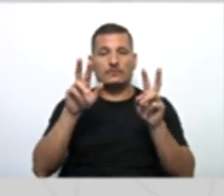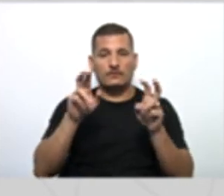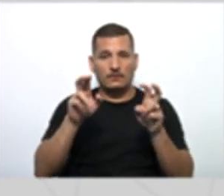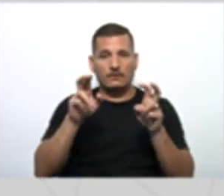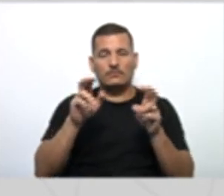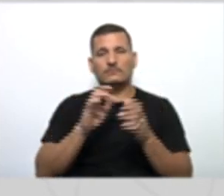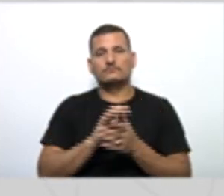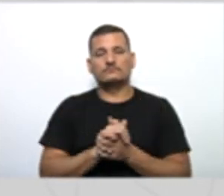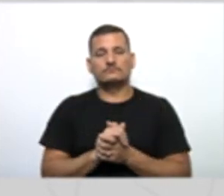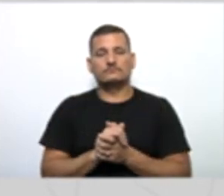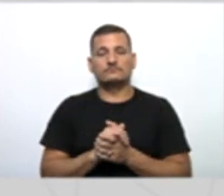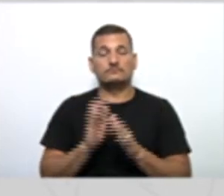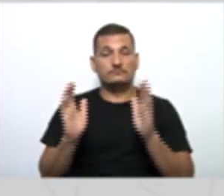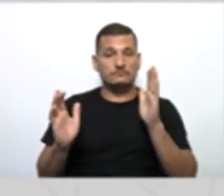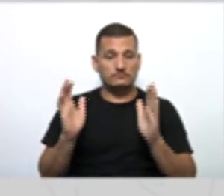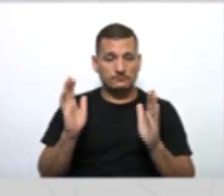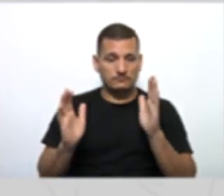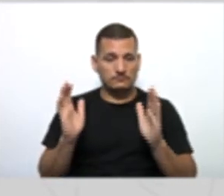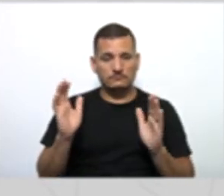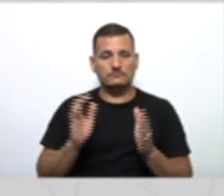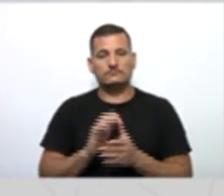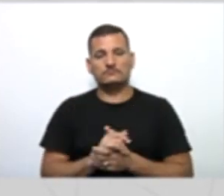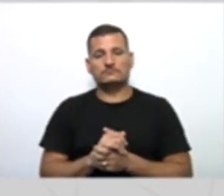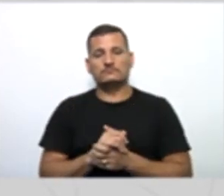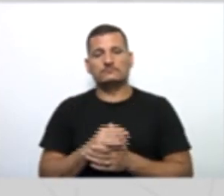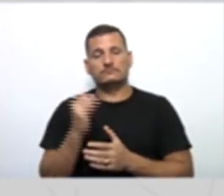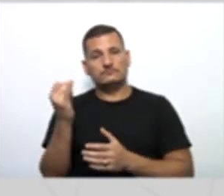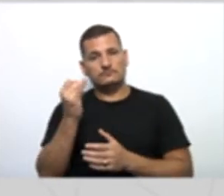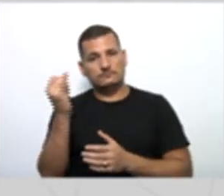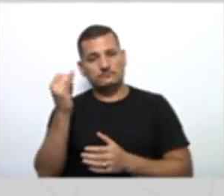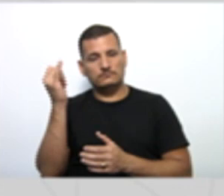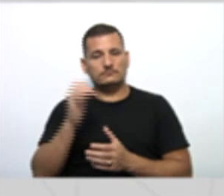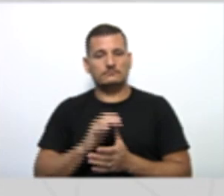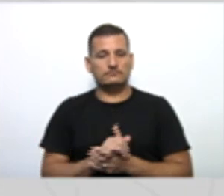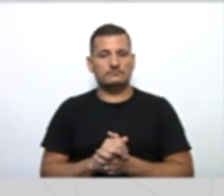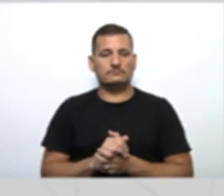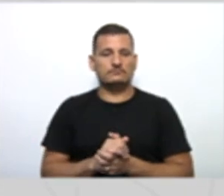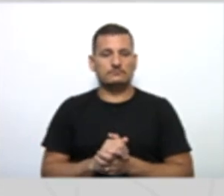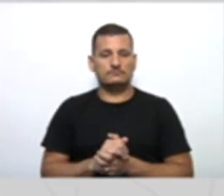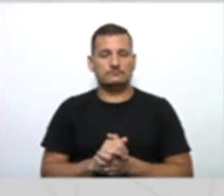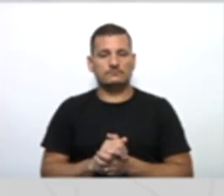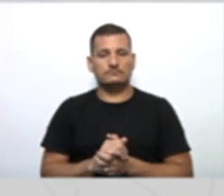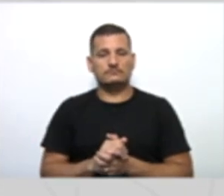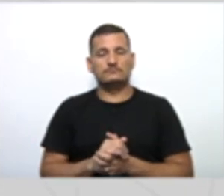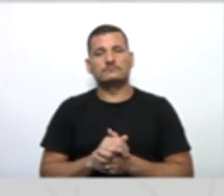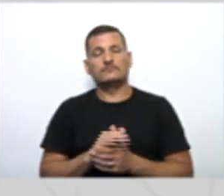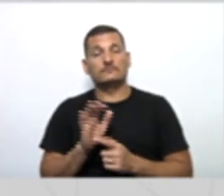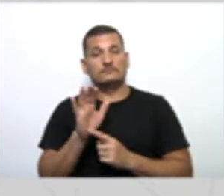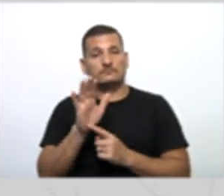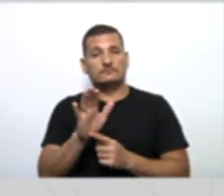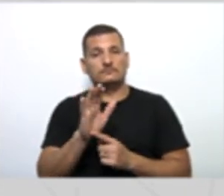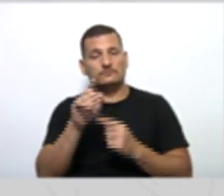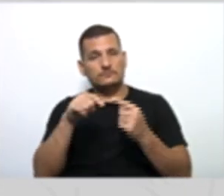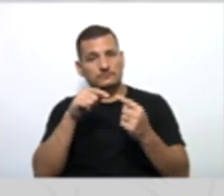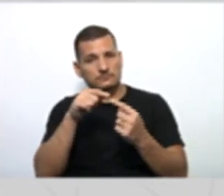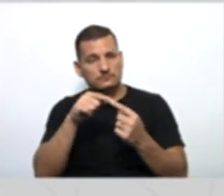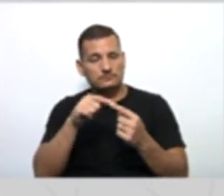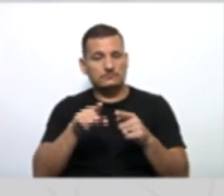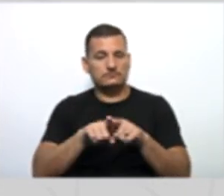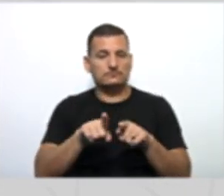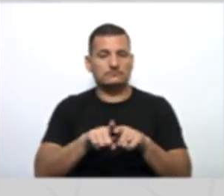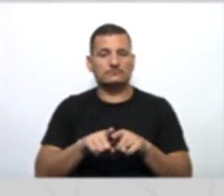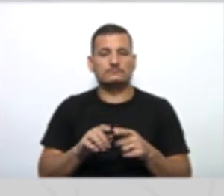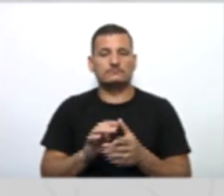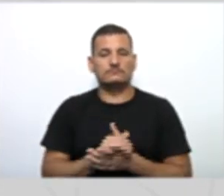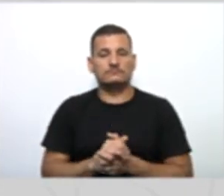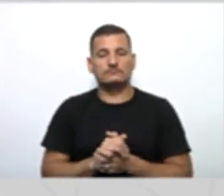né? Essa é a parte da introdução, como o professor Cássio disse. Eu também tenho que apresentar quais eram os meus objetivos ao fazer o estágio, né? Quais